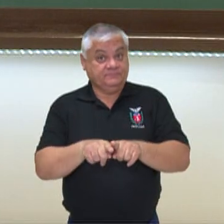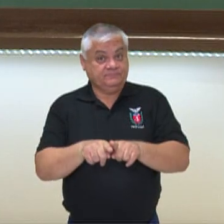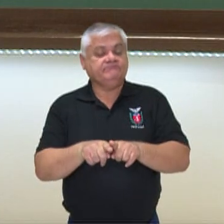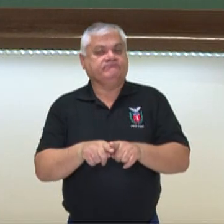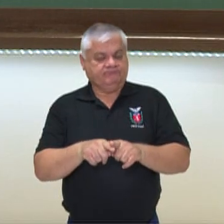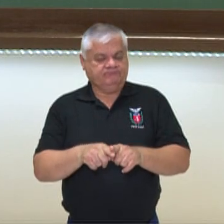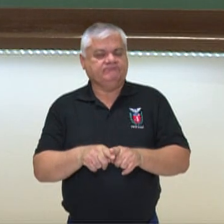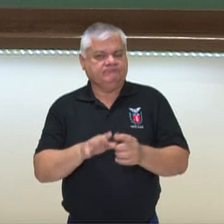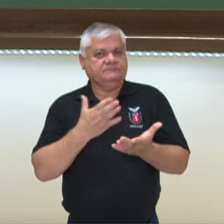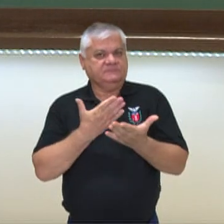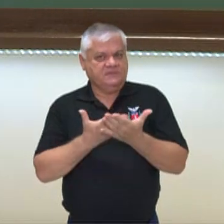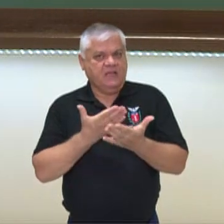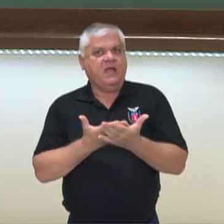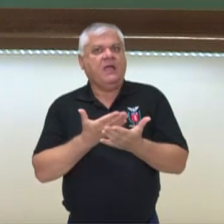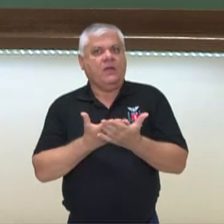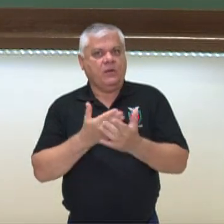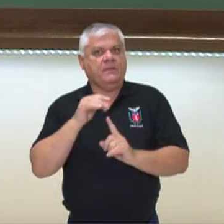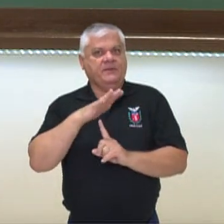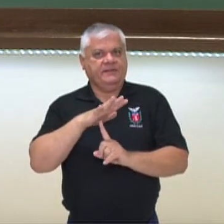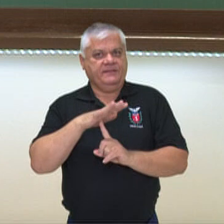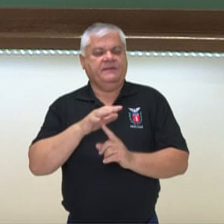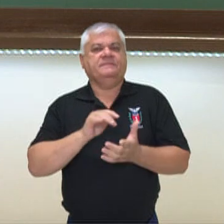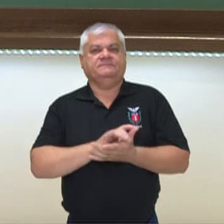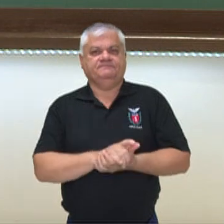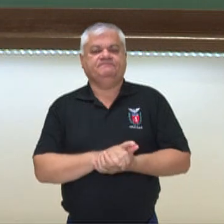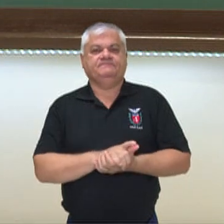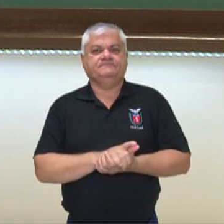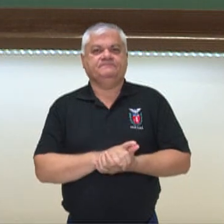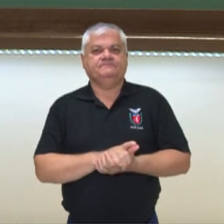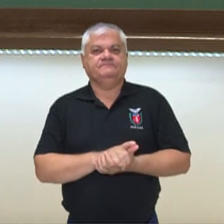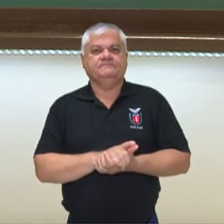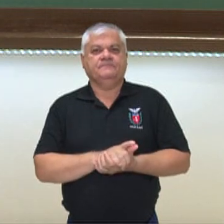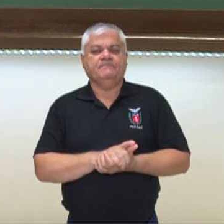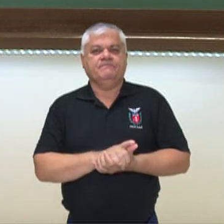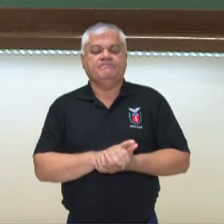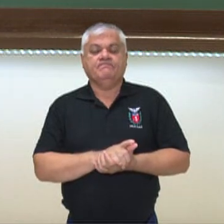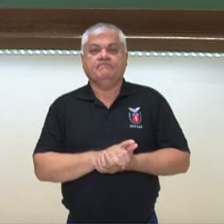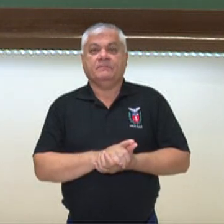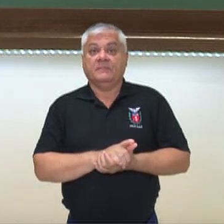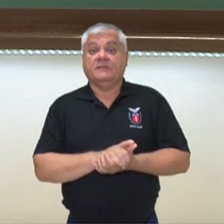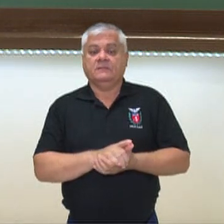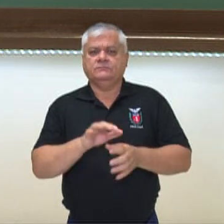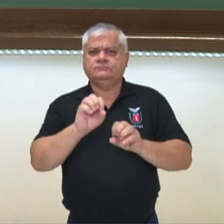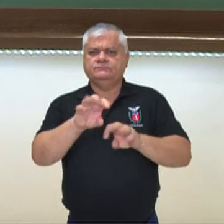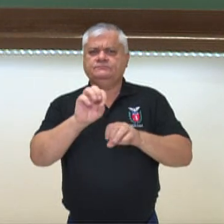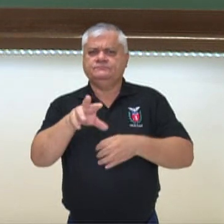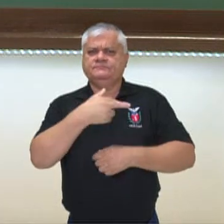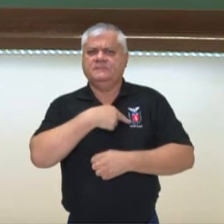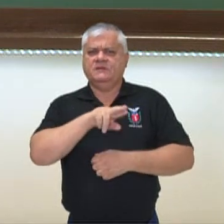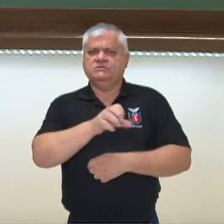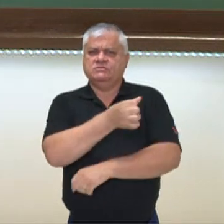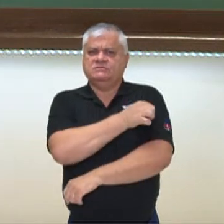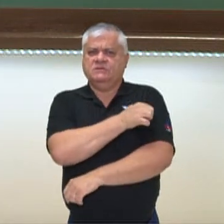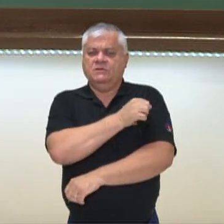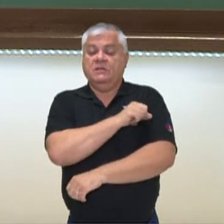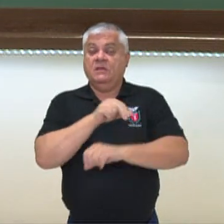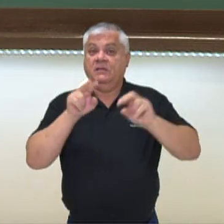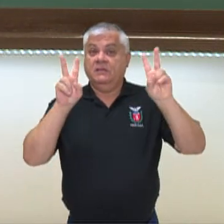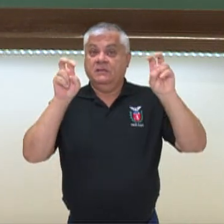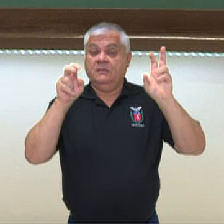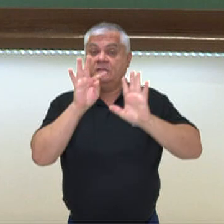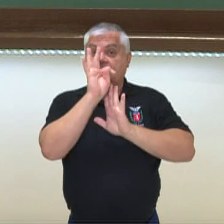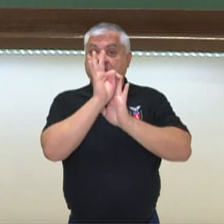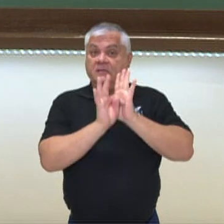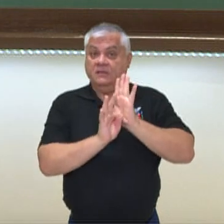Voltamos com nossa aula Paraná. Ensino religioso, 6º ano, estamos tratando os textos